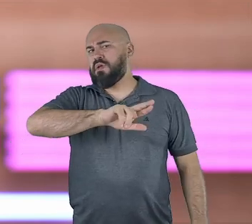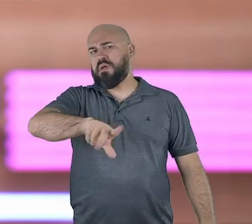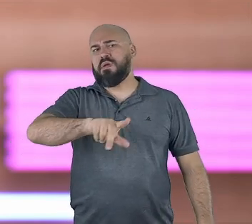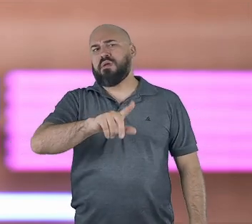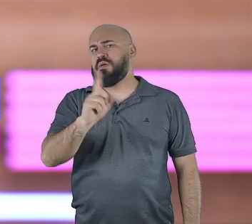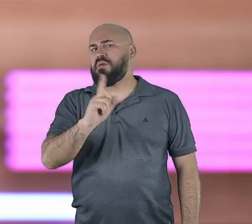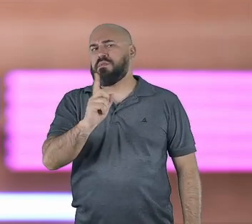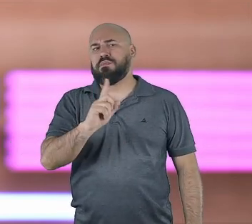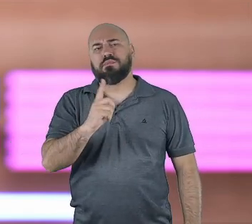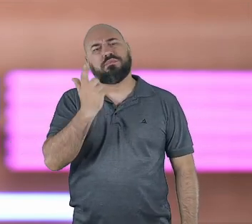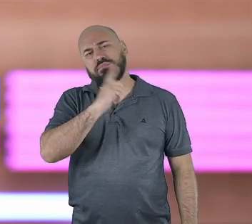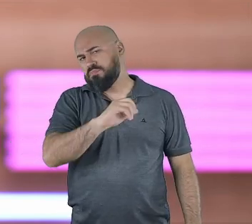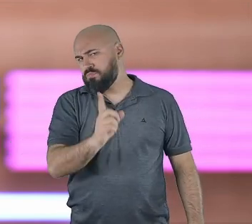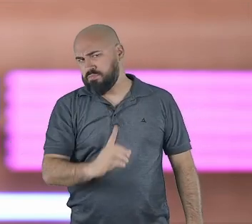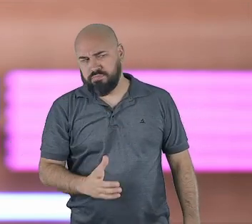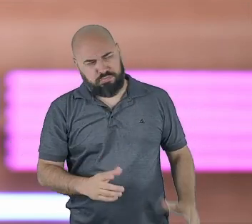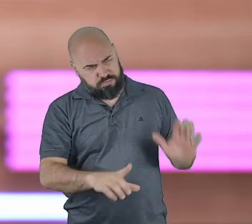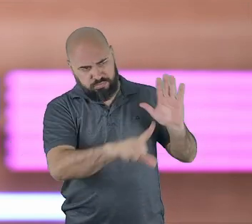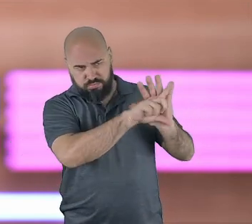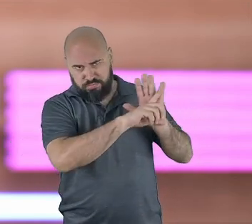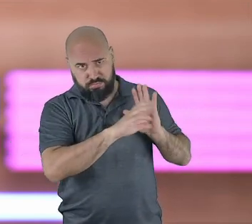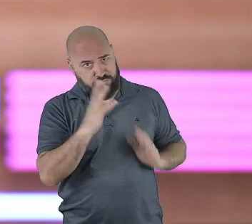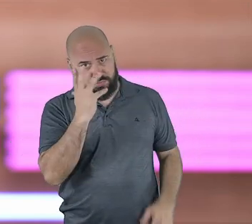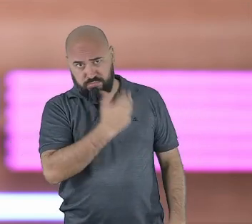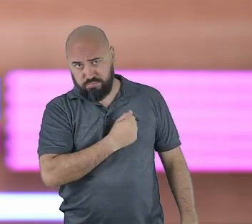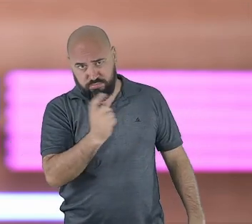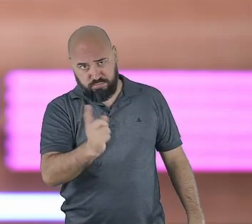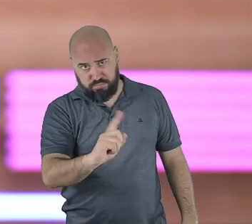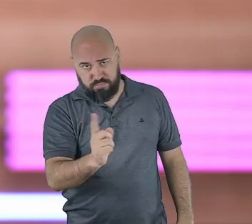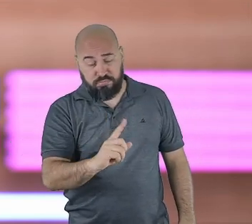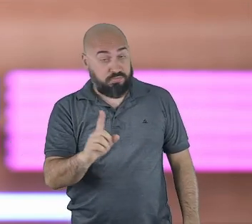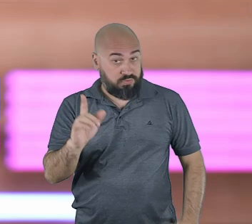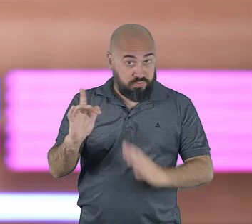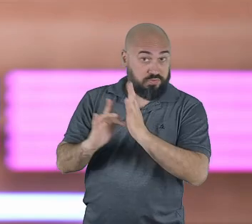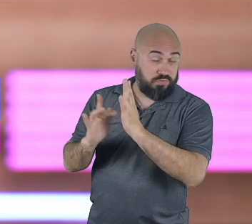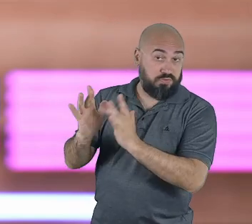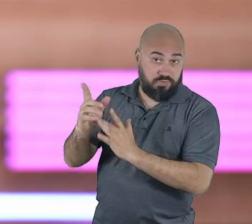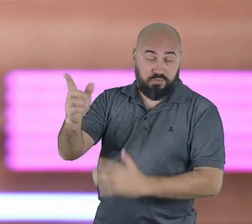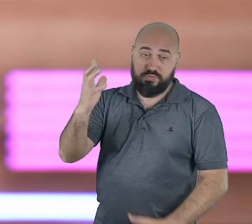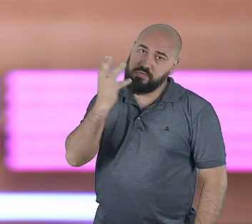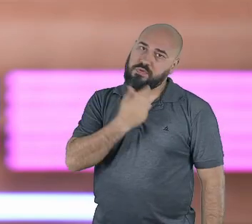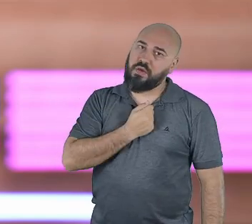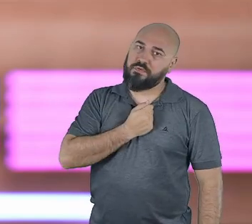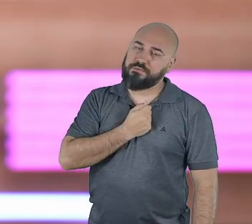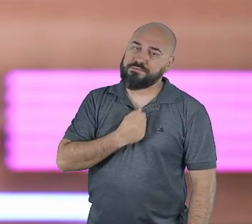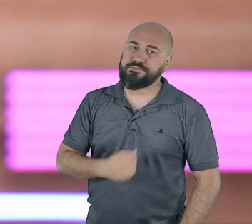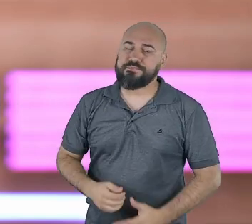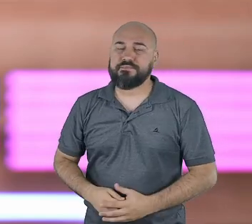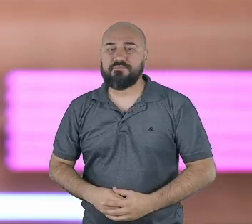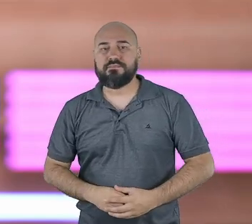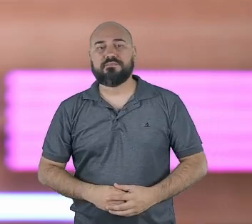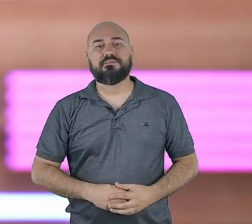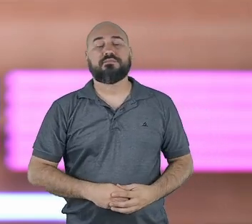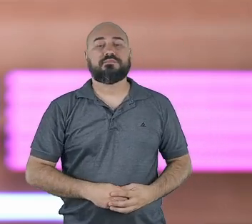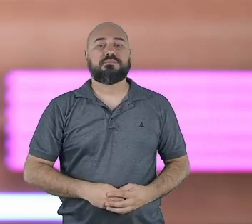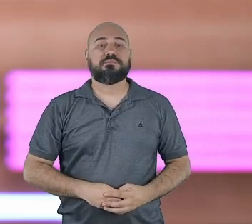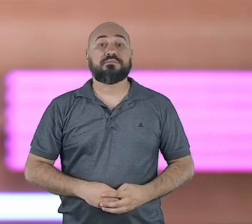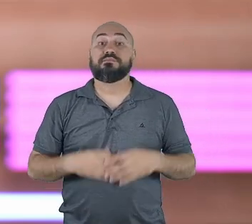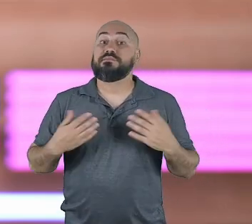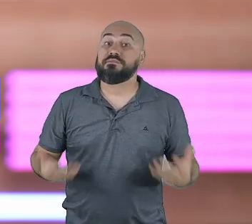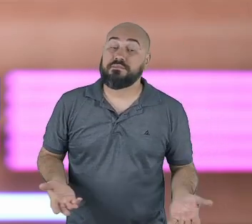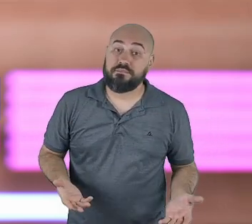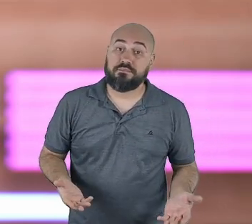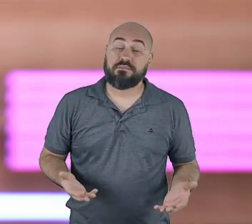ninguém pode ser justificado. Nossos orgulhosos corações humanos se esforçam